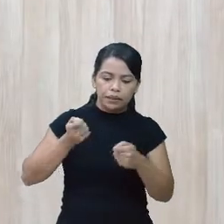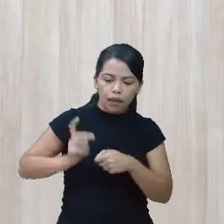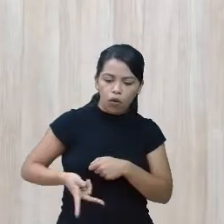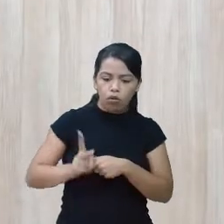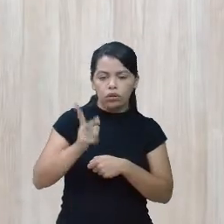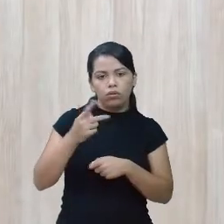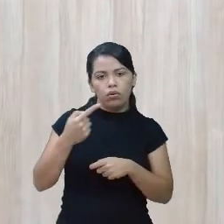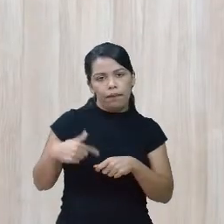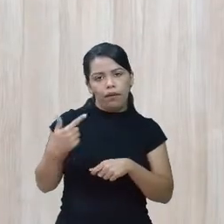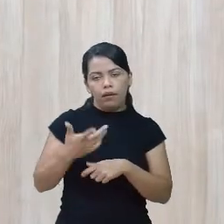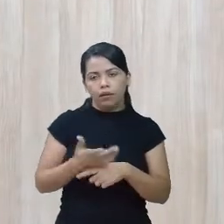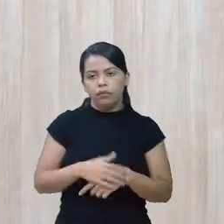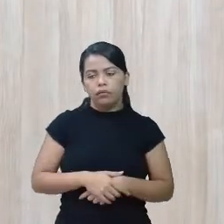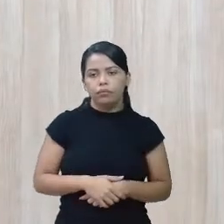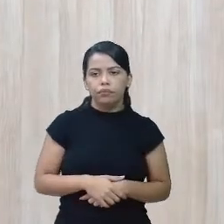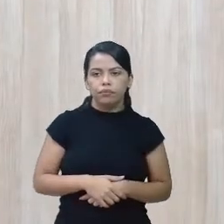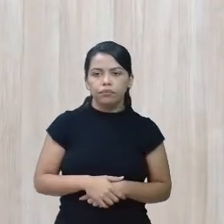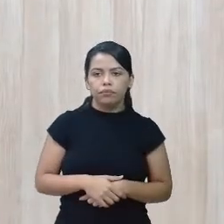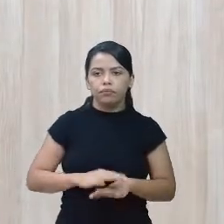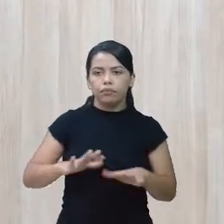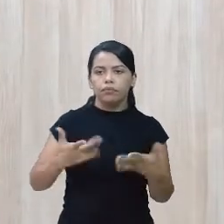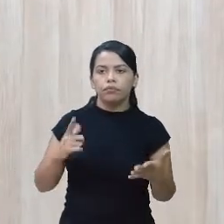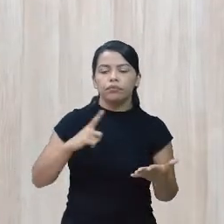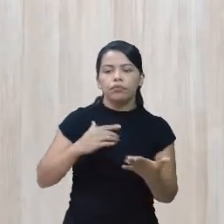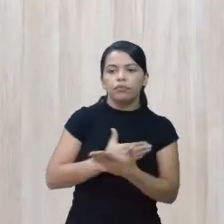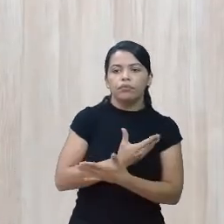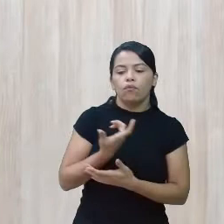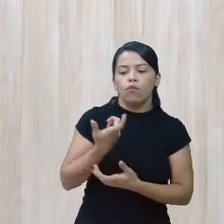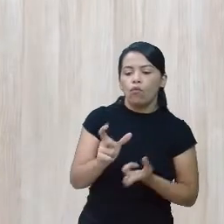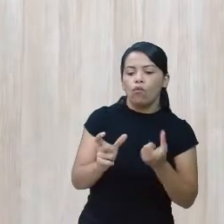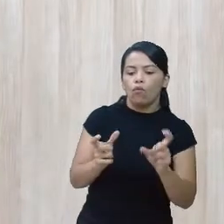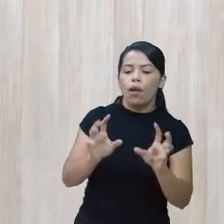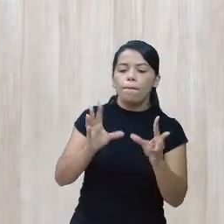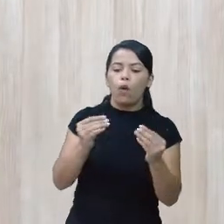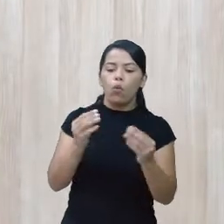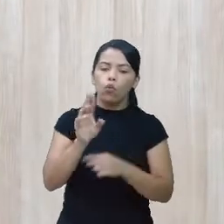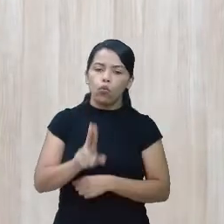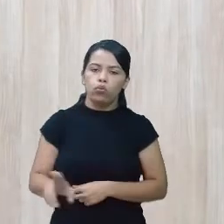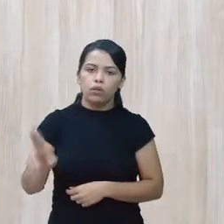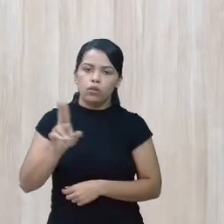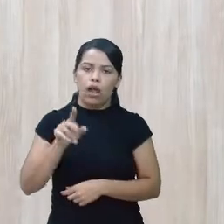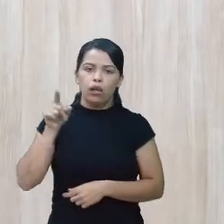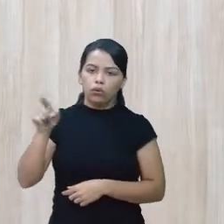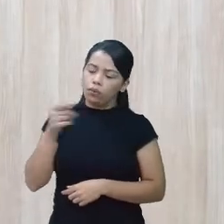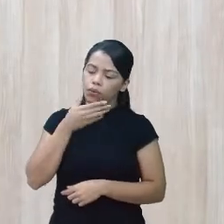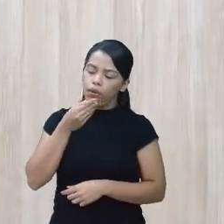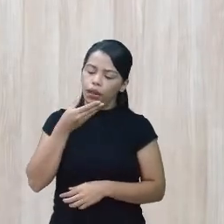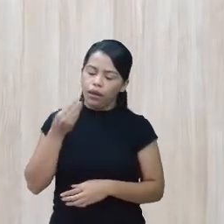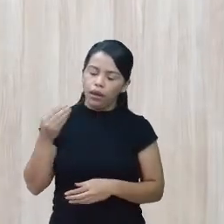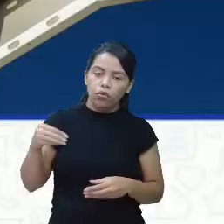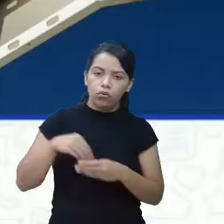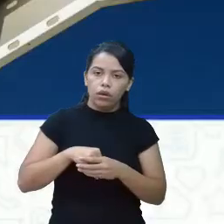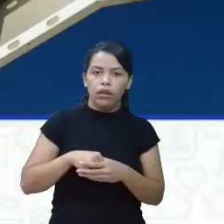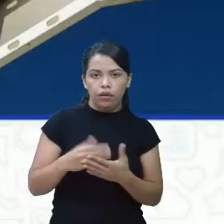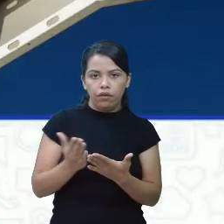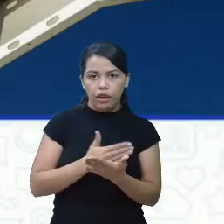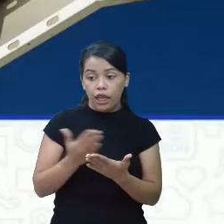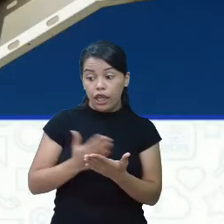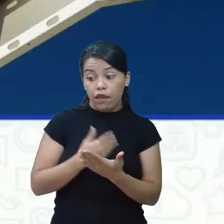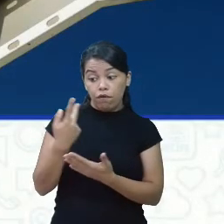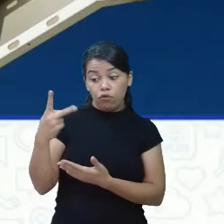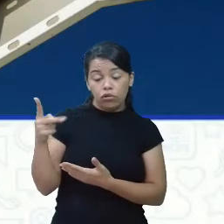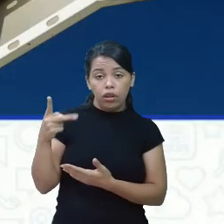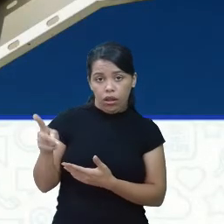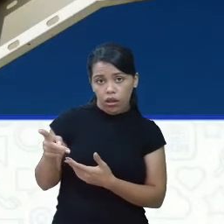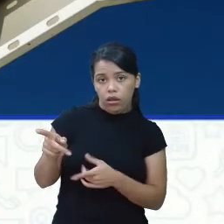aula. Eu trago aí alguns termos que são muito utilizados pelo Murray Schafer em seus livros sobre a paisagem sonora e